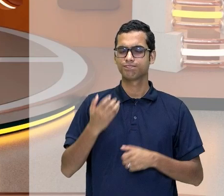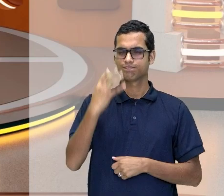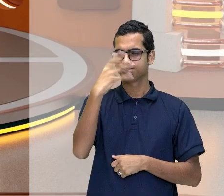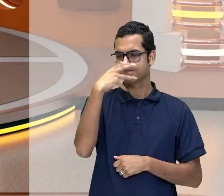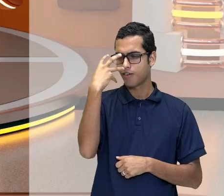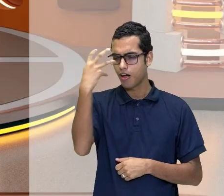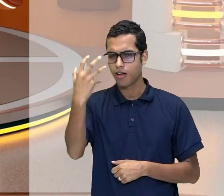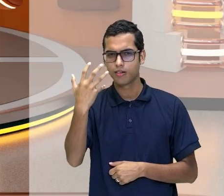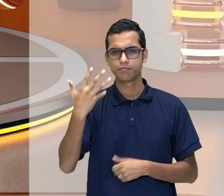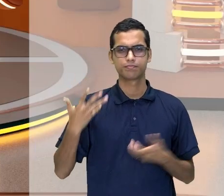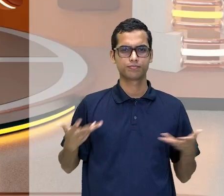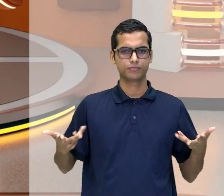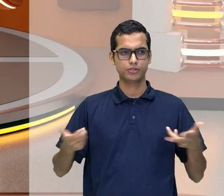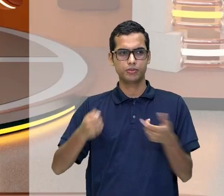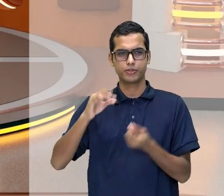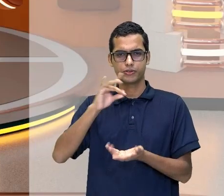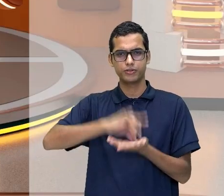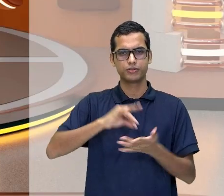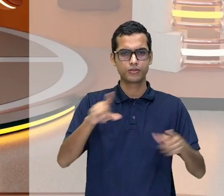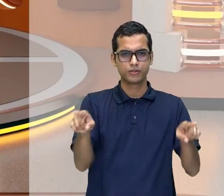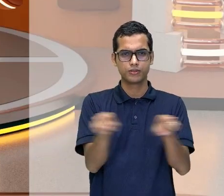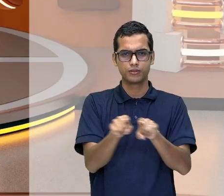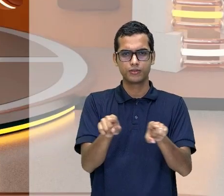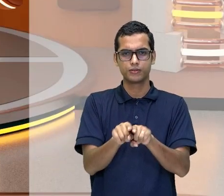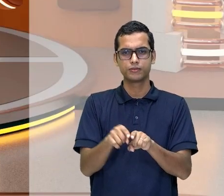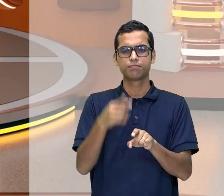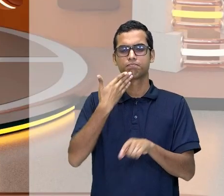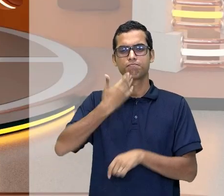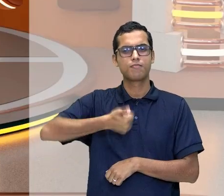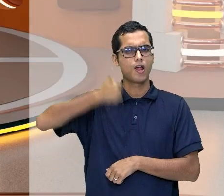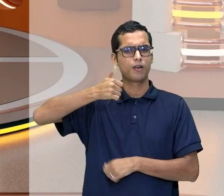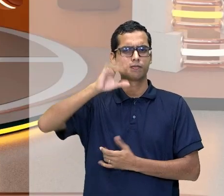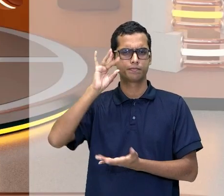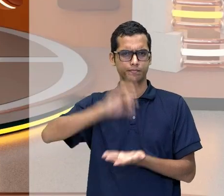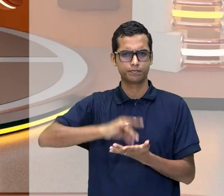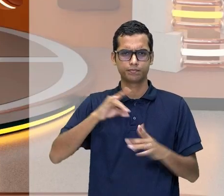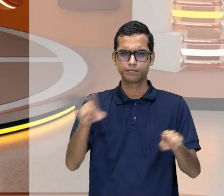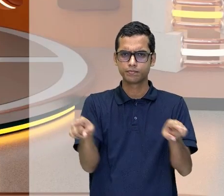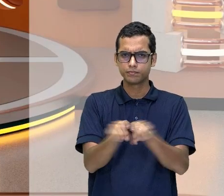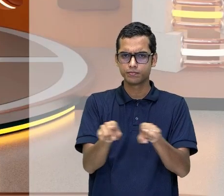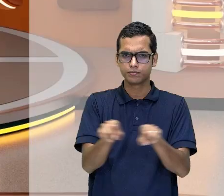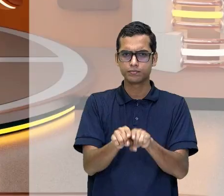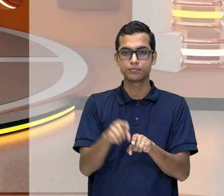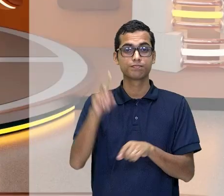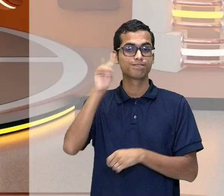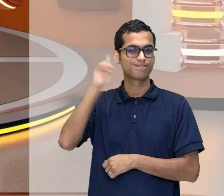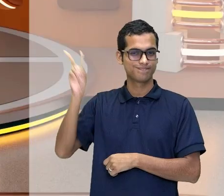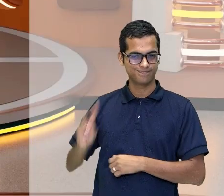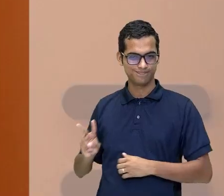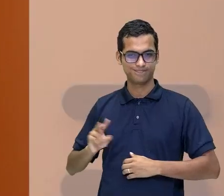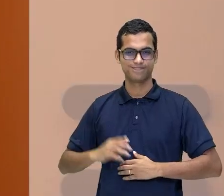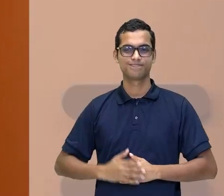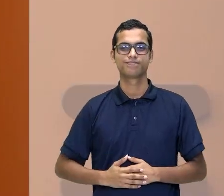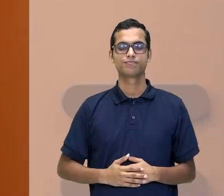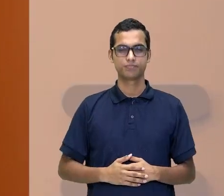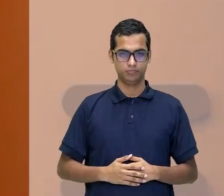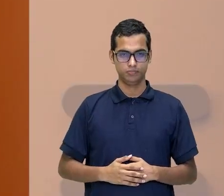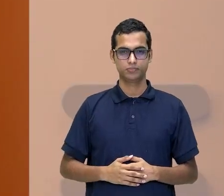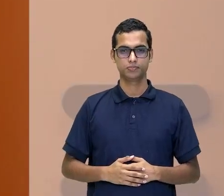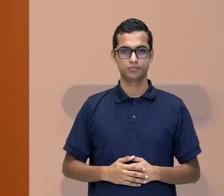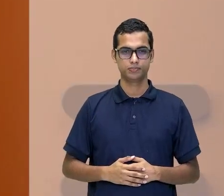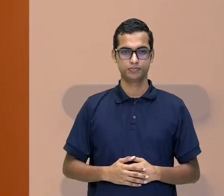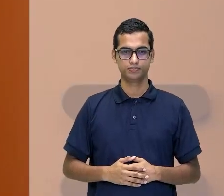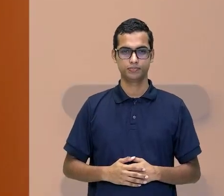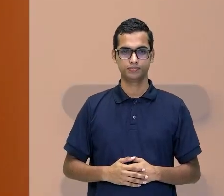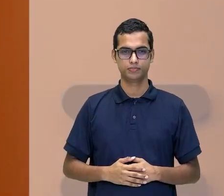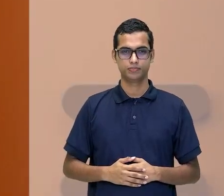mais cativante de todos, o melhor de todos, que é justamente História. E eu sou o professor